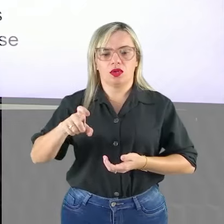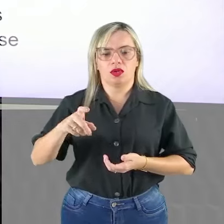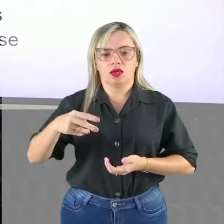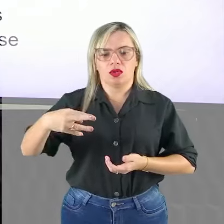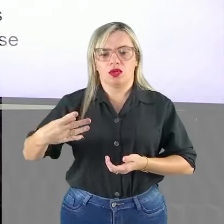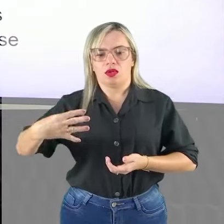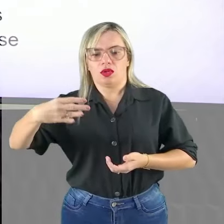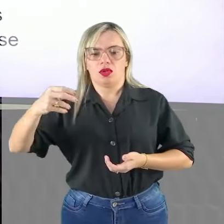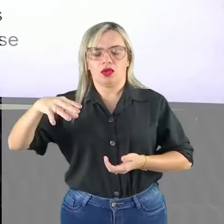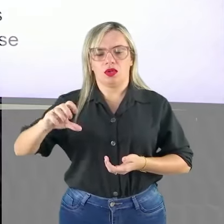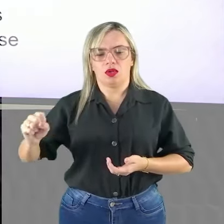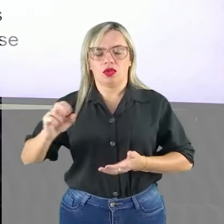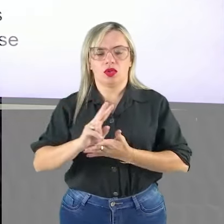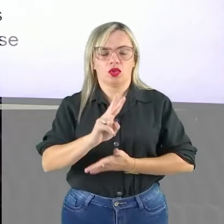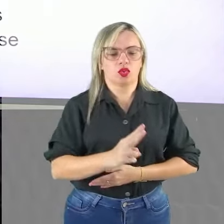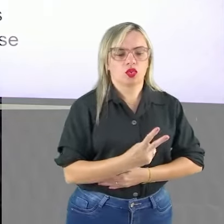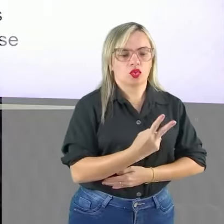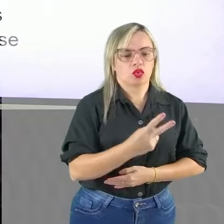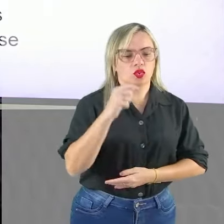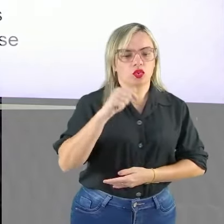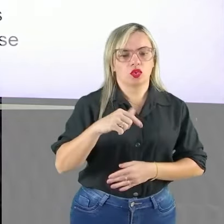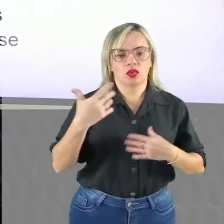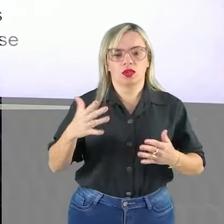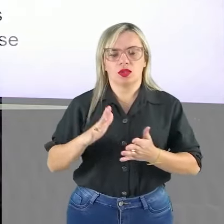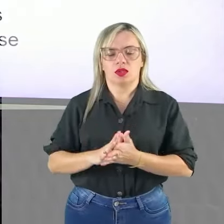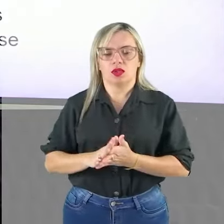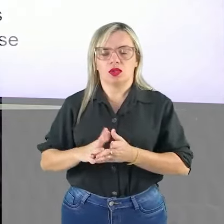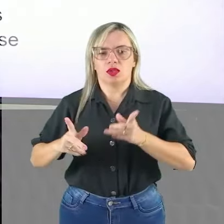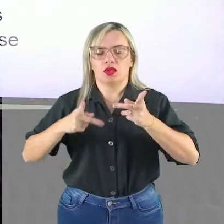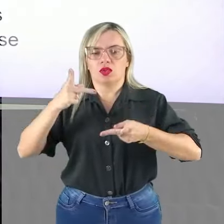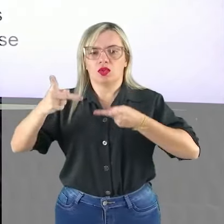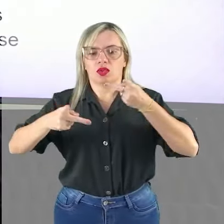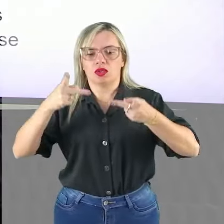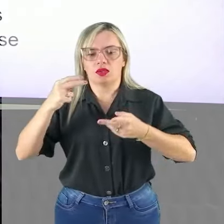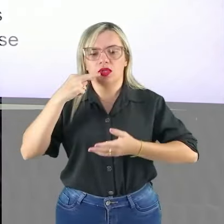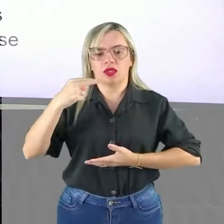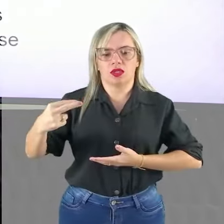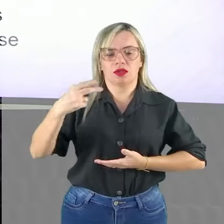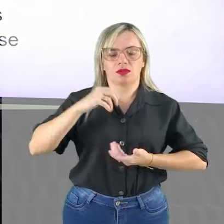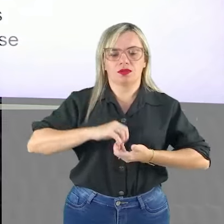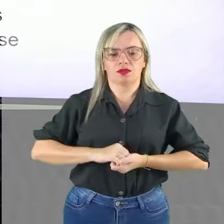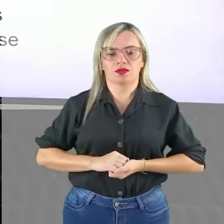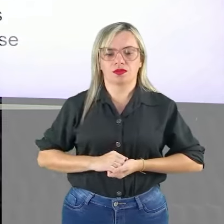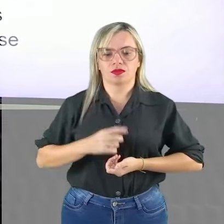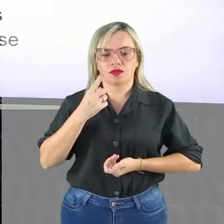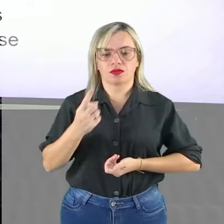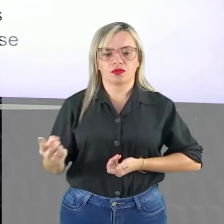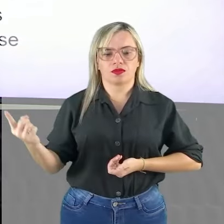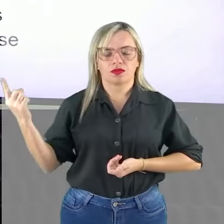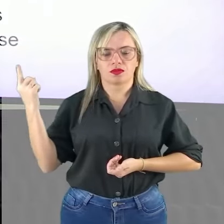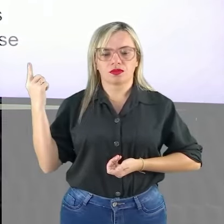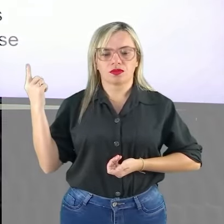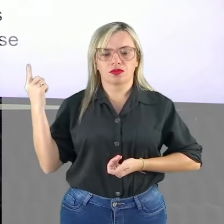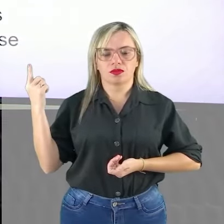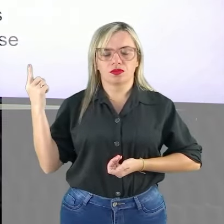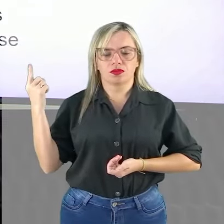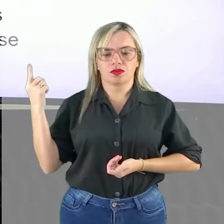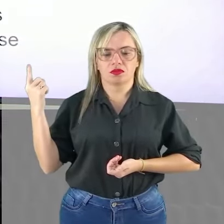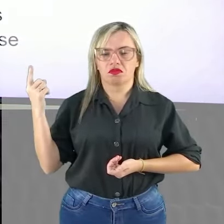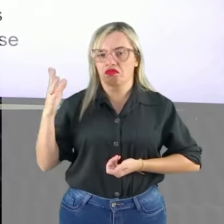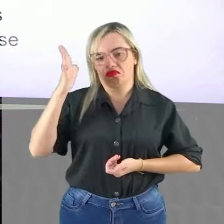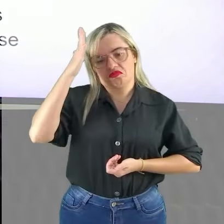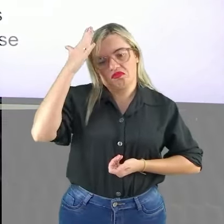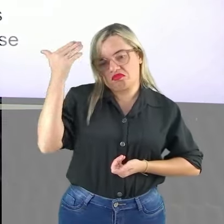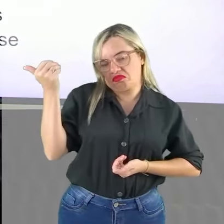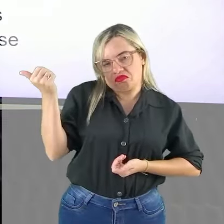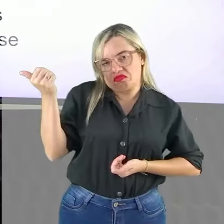e dá para entender o que que é two é duas então duas expressões né existen aí eu não sei